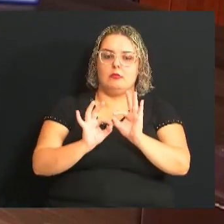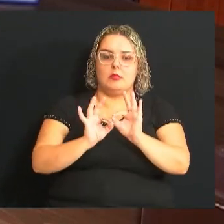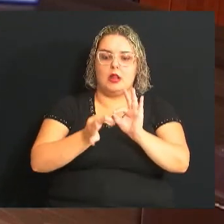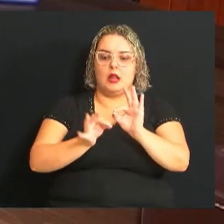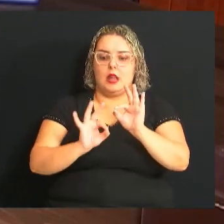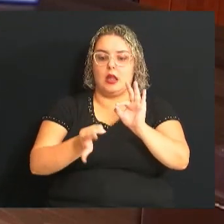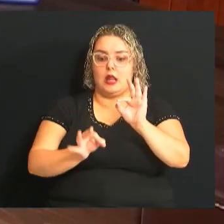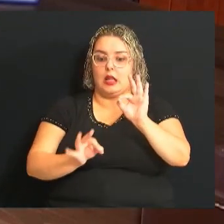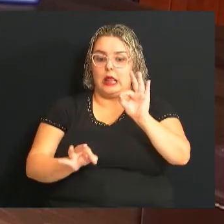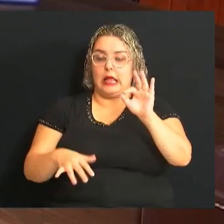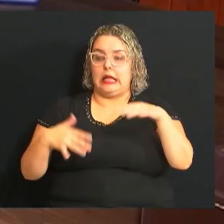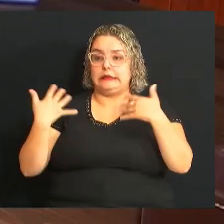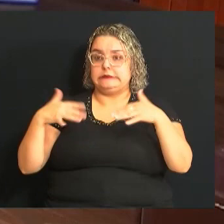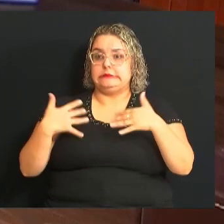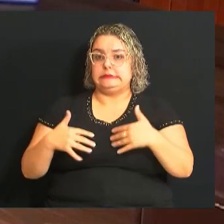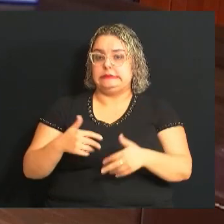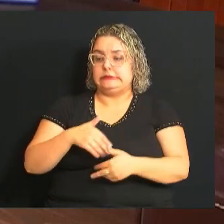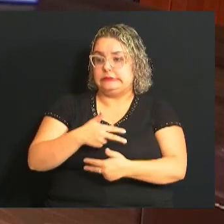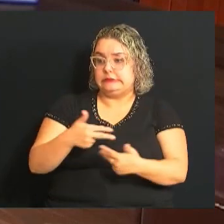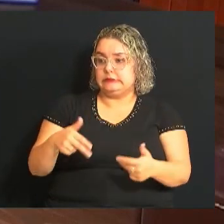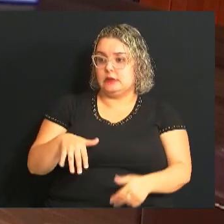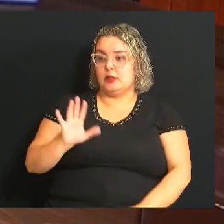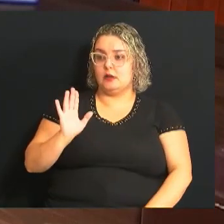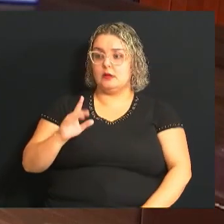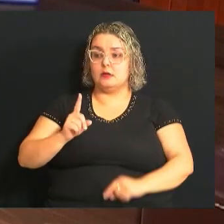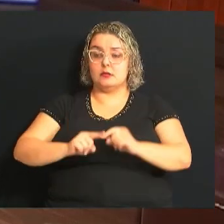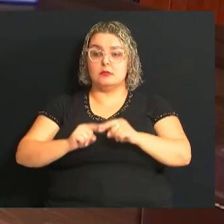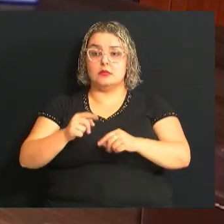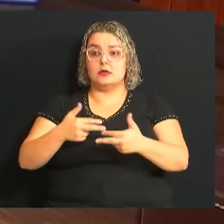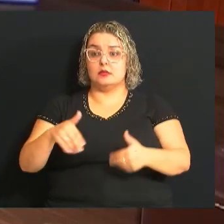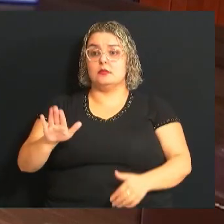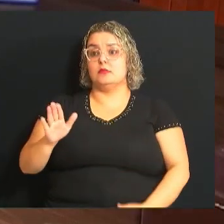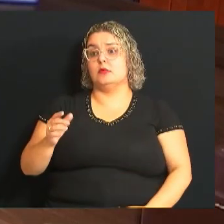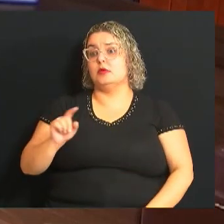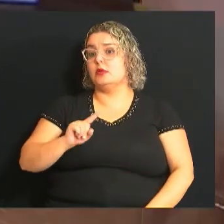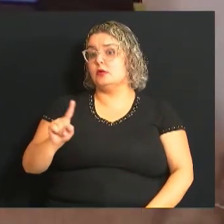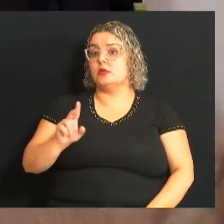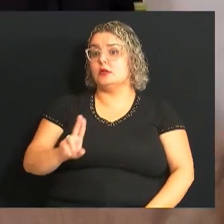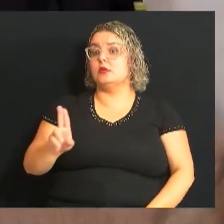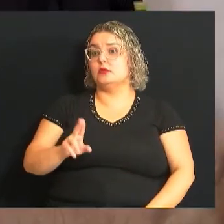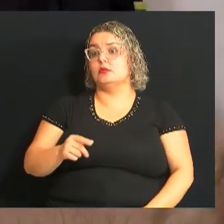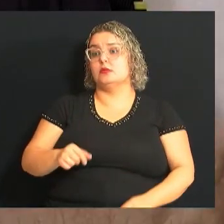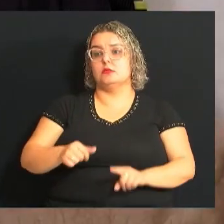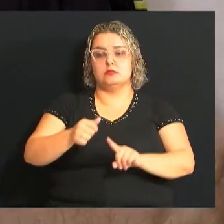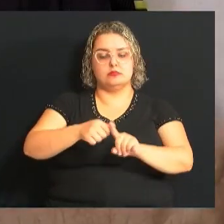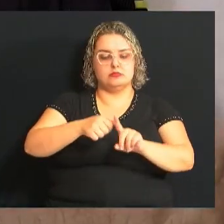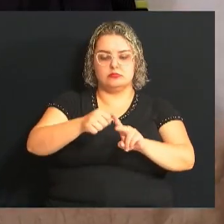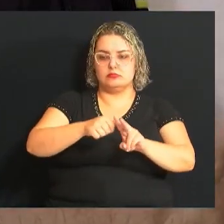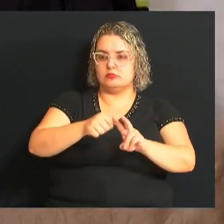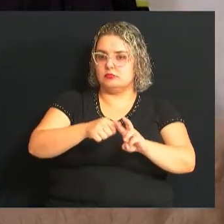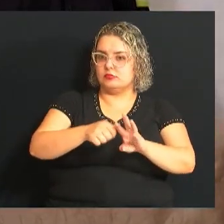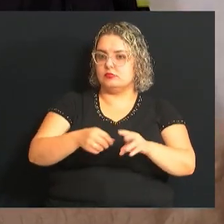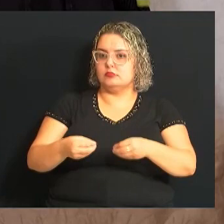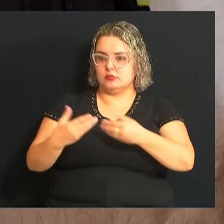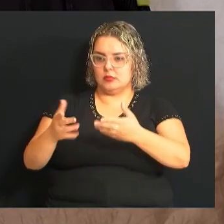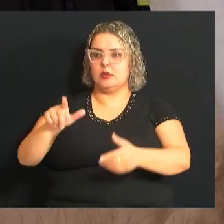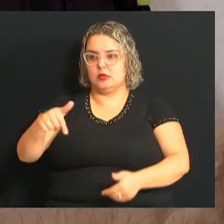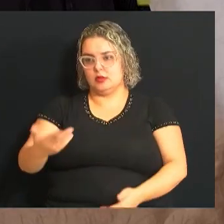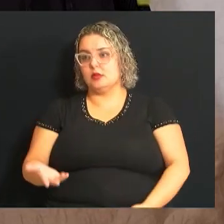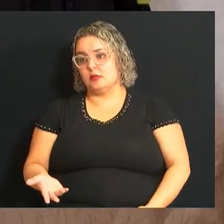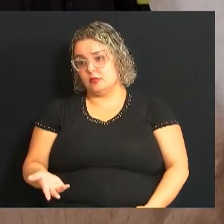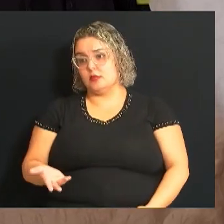ficando maior, mais coisa, mais material. Então o que não for usar nos primeiros meses, entregar depois, né? Que